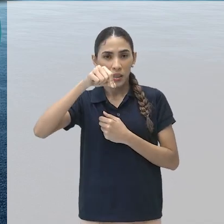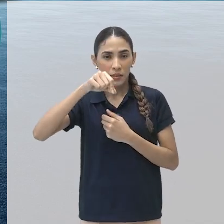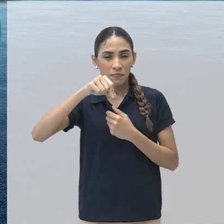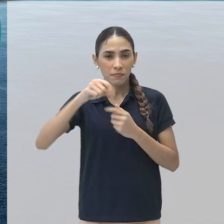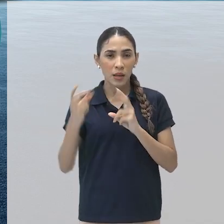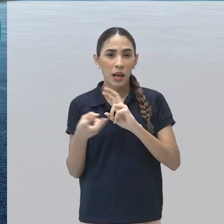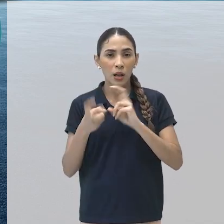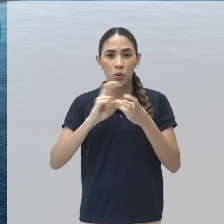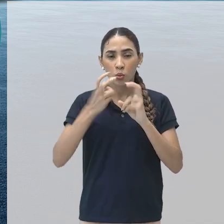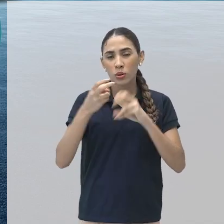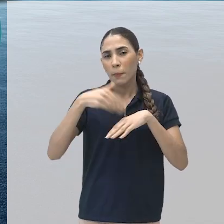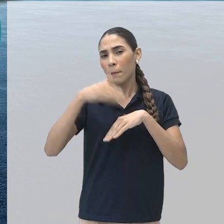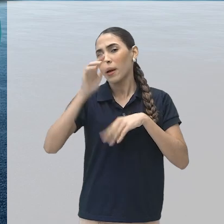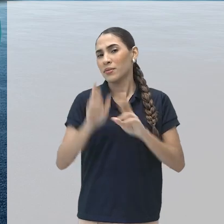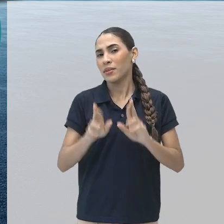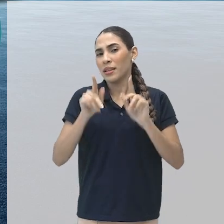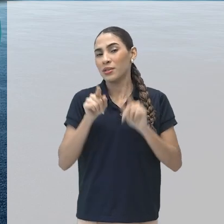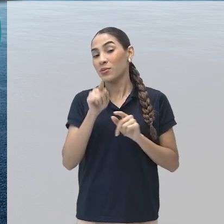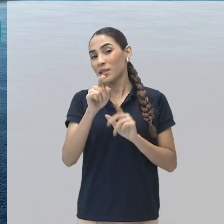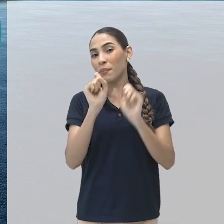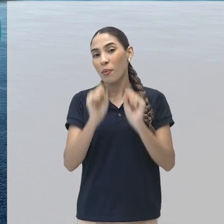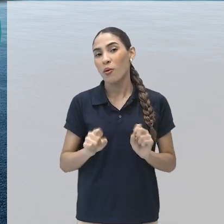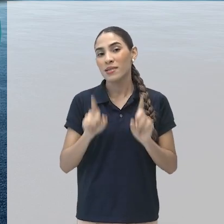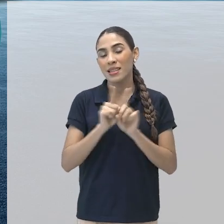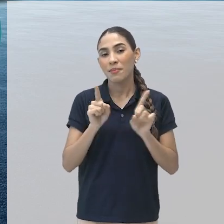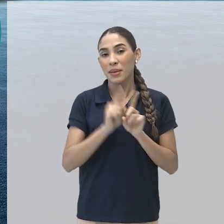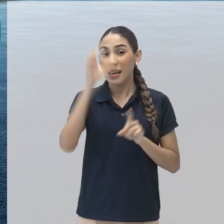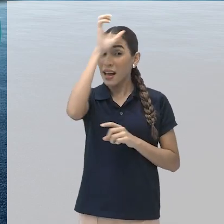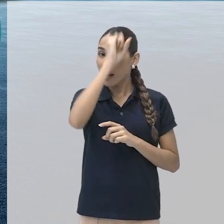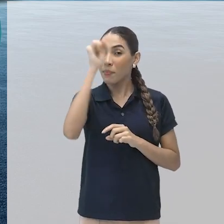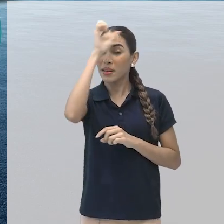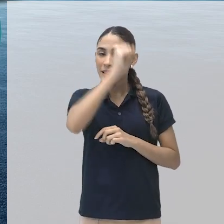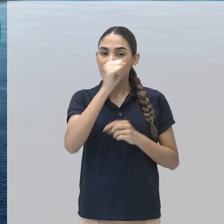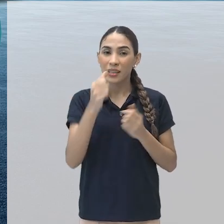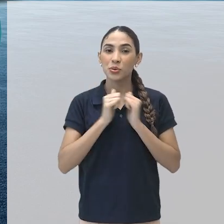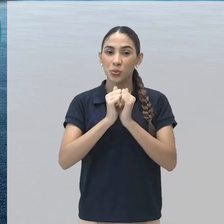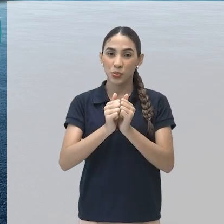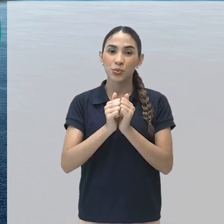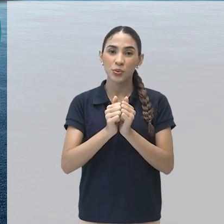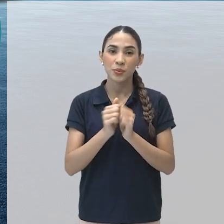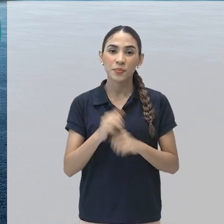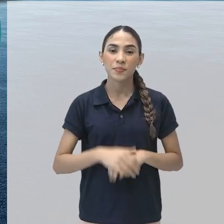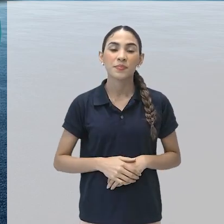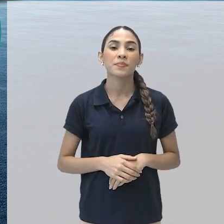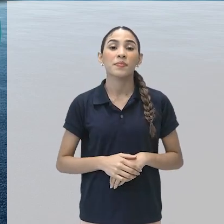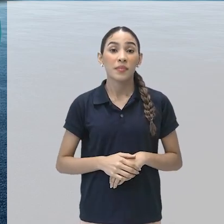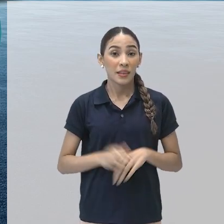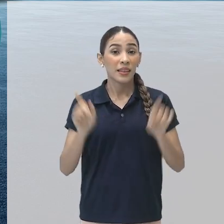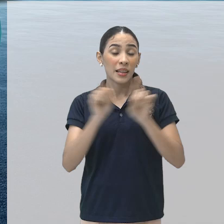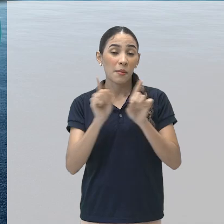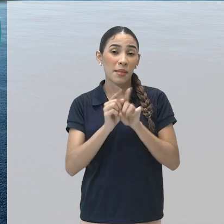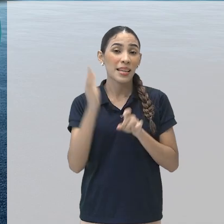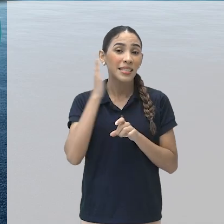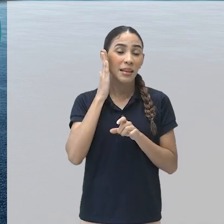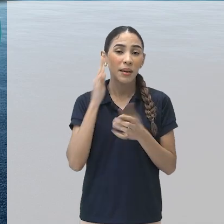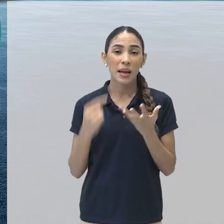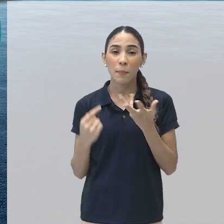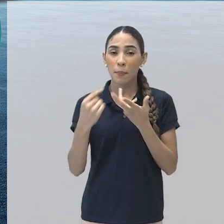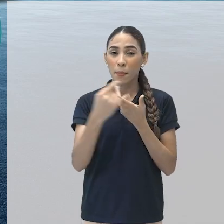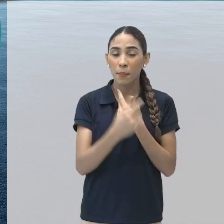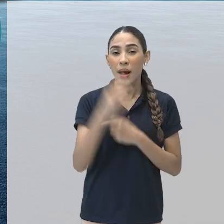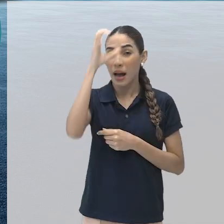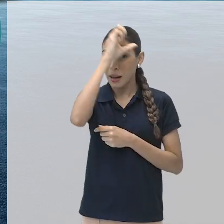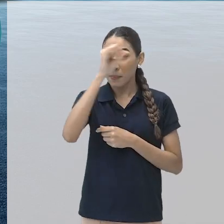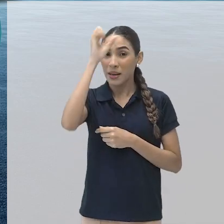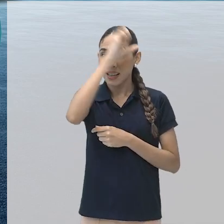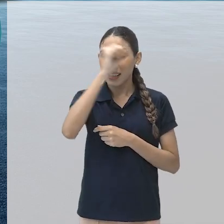mais diferenciada possível, e que você possa aprender com ela, né? Além de saber desses benefícios, de